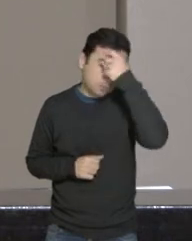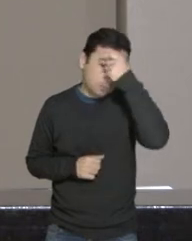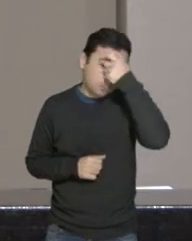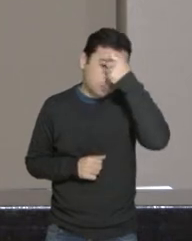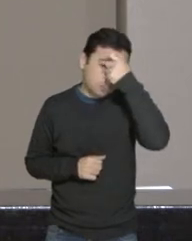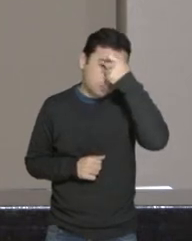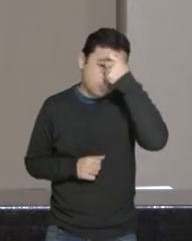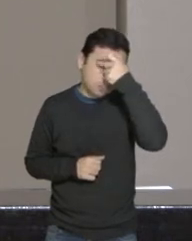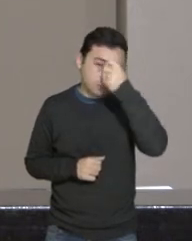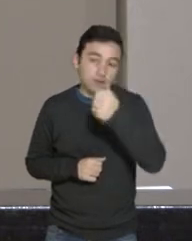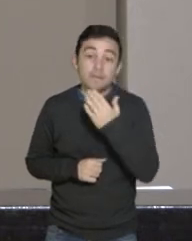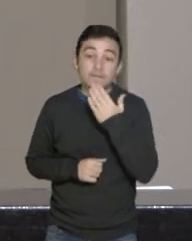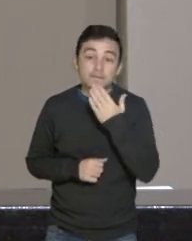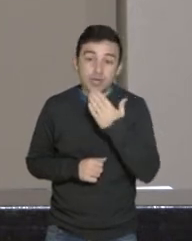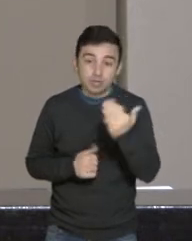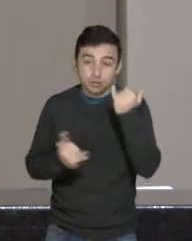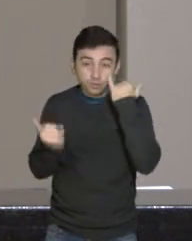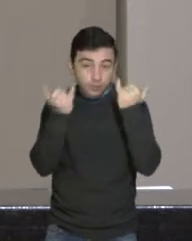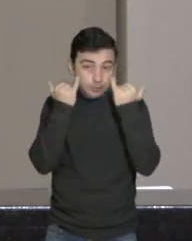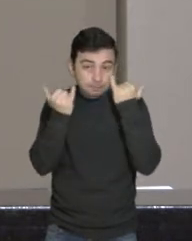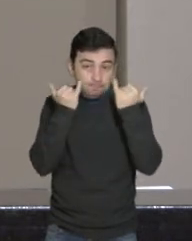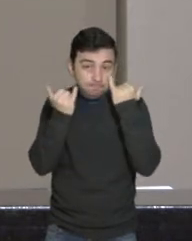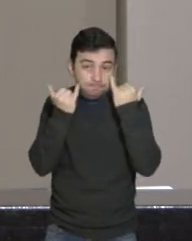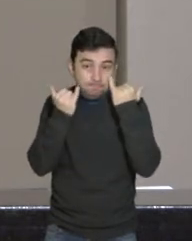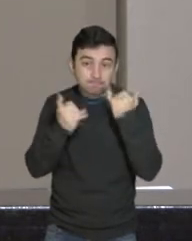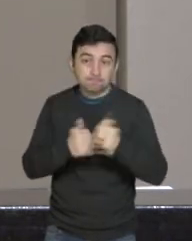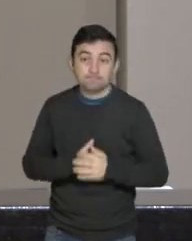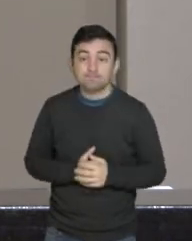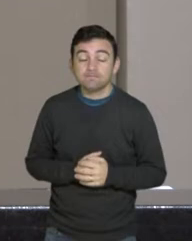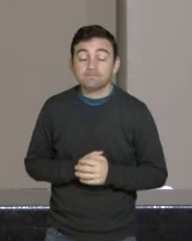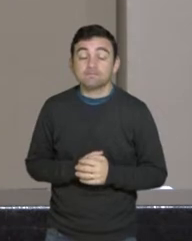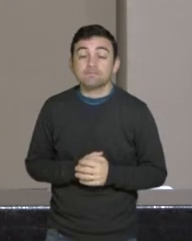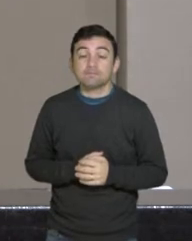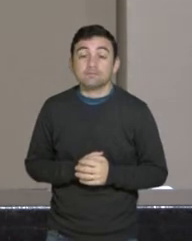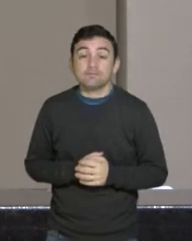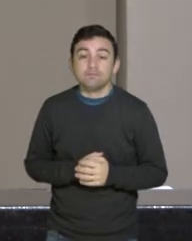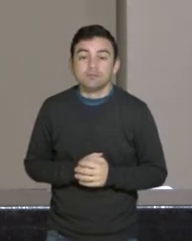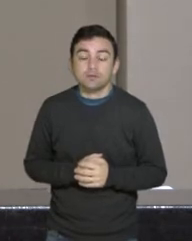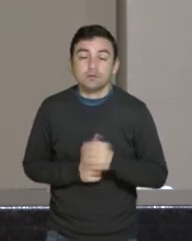Pedidos de informação. Pedido de informação